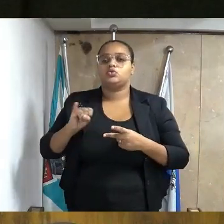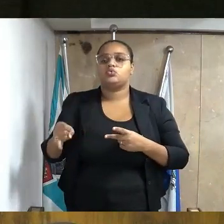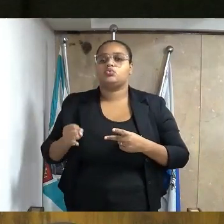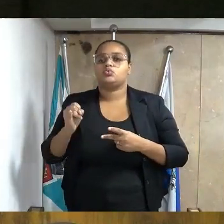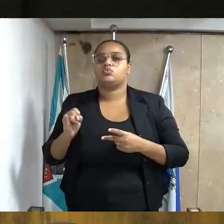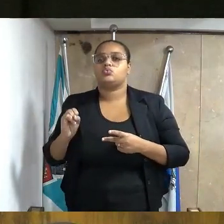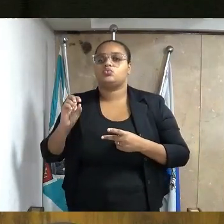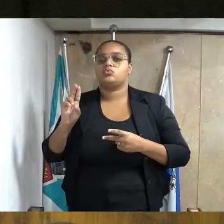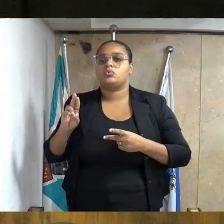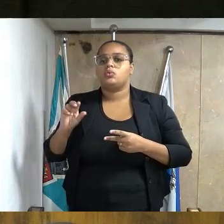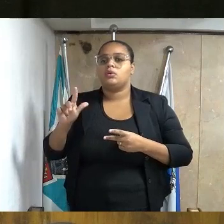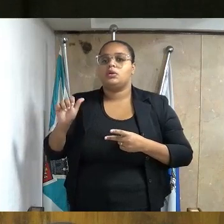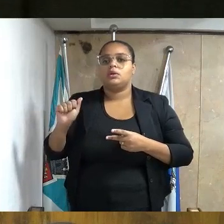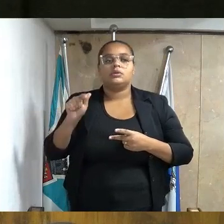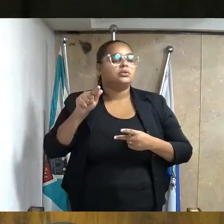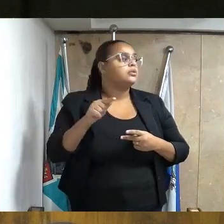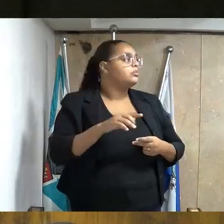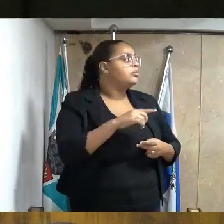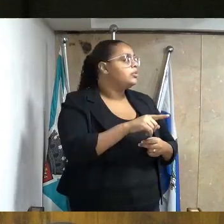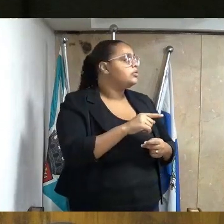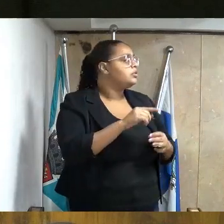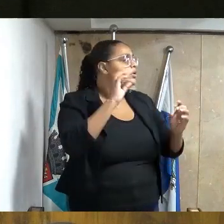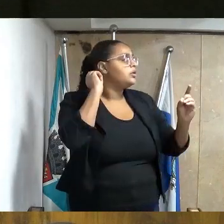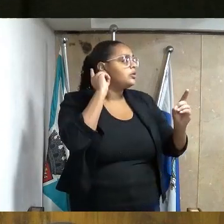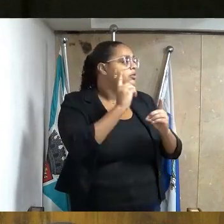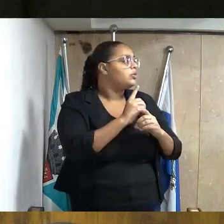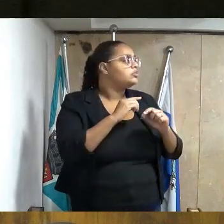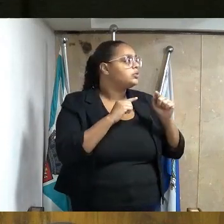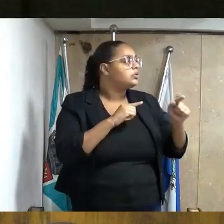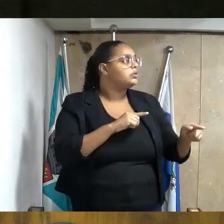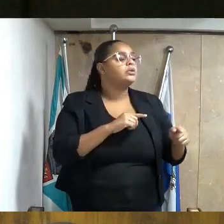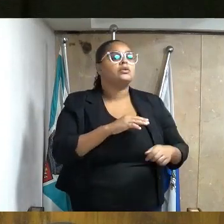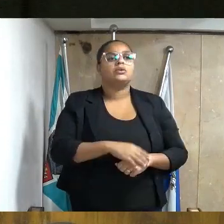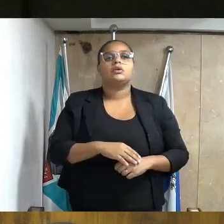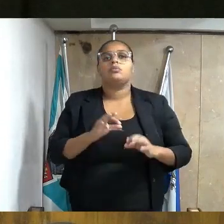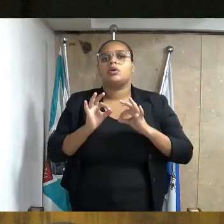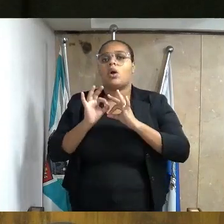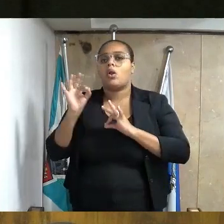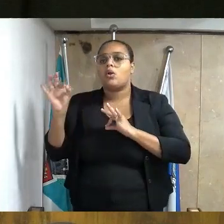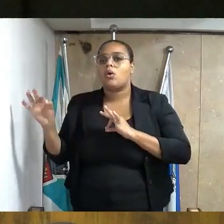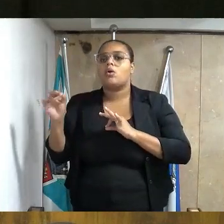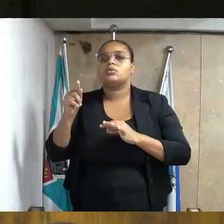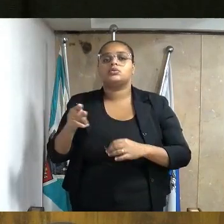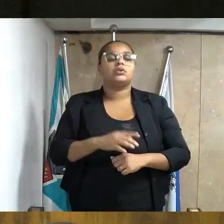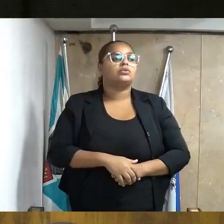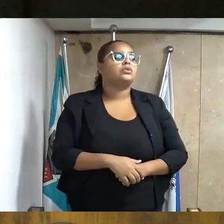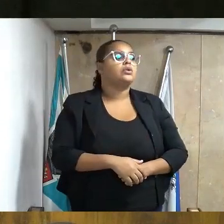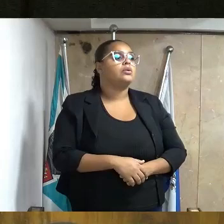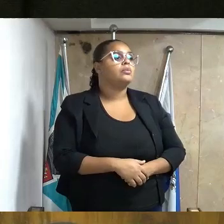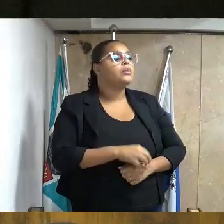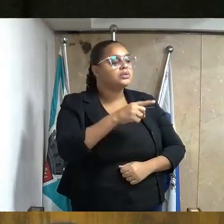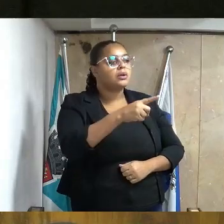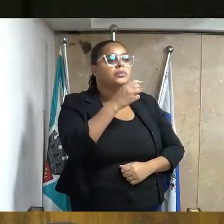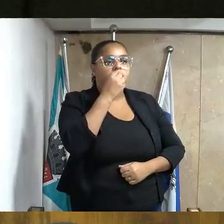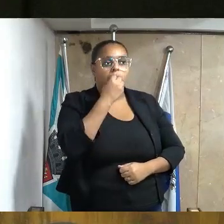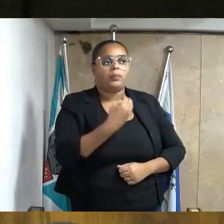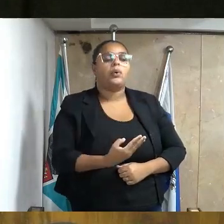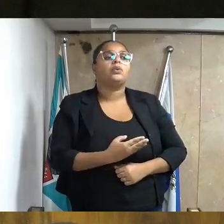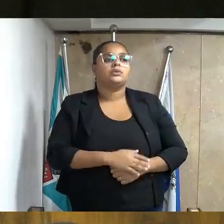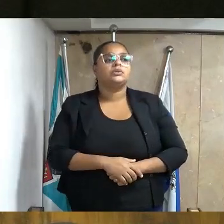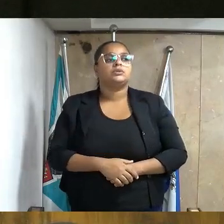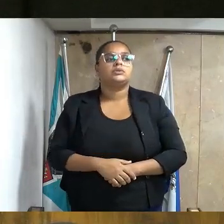cada momento que eu me encontro com eles, eles moram longe, mas é uma renovação, né? É